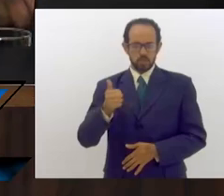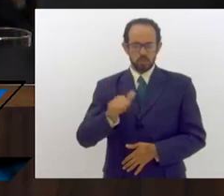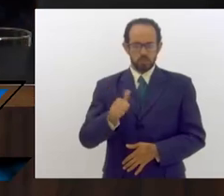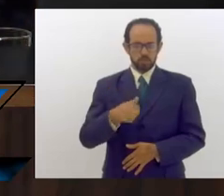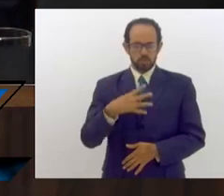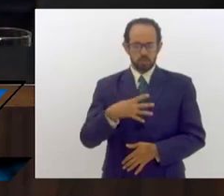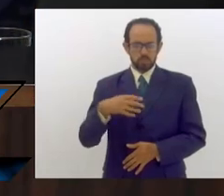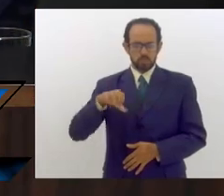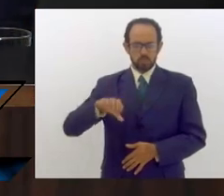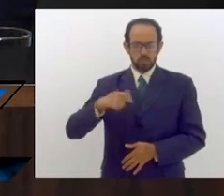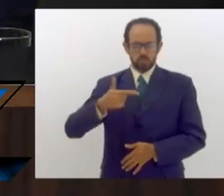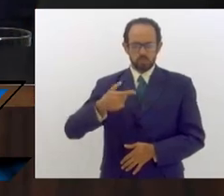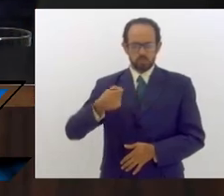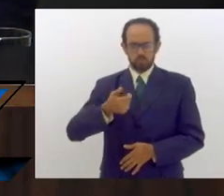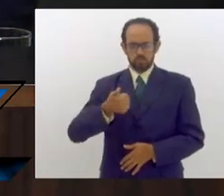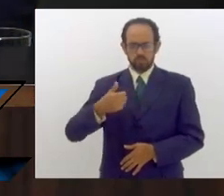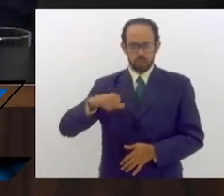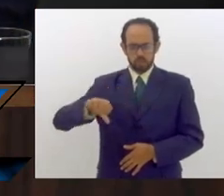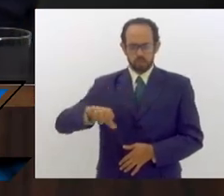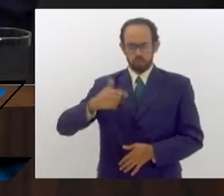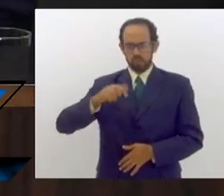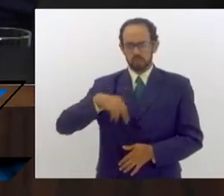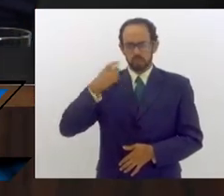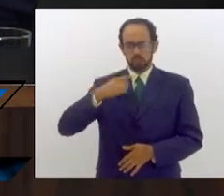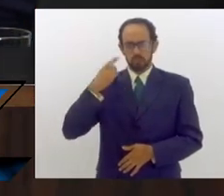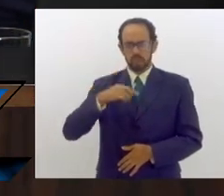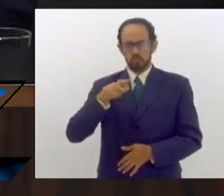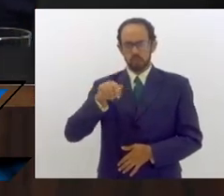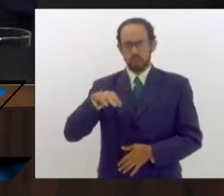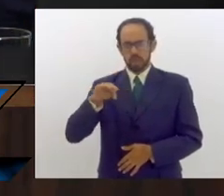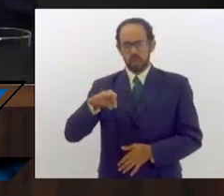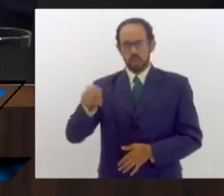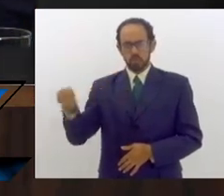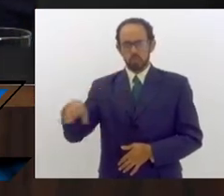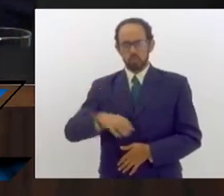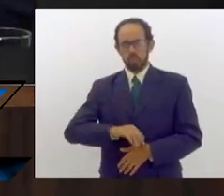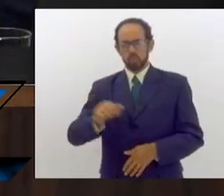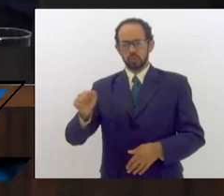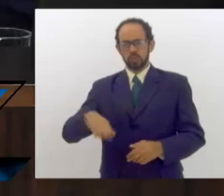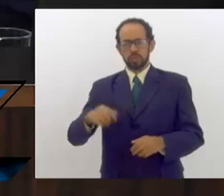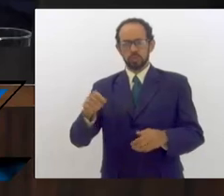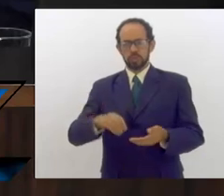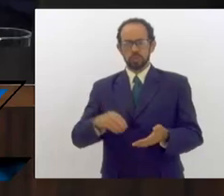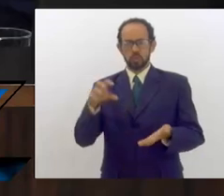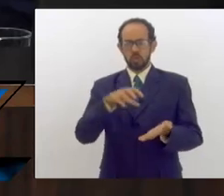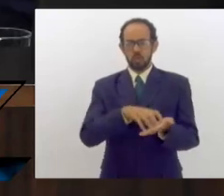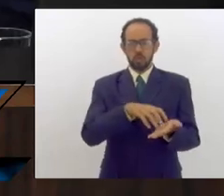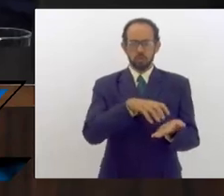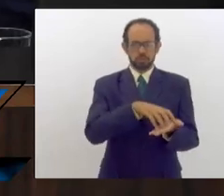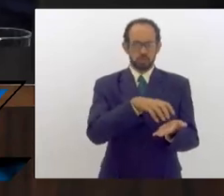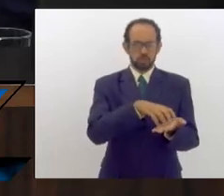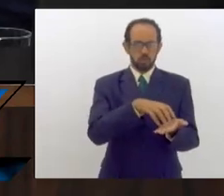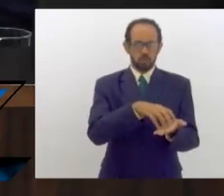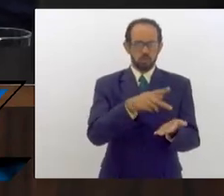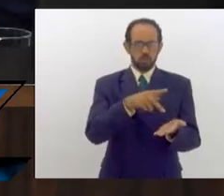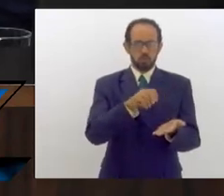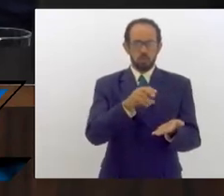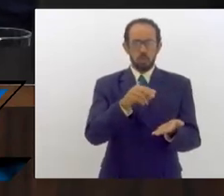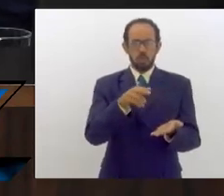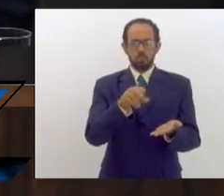1149/2019 de autoria Deputado Renato cozzolino que autorizo poderes executivo a instalar uma unidade Poupatempo no Município de Magé